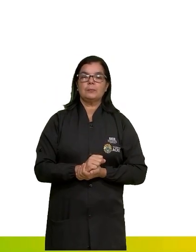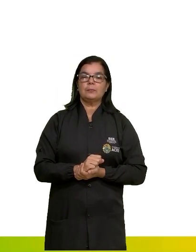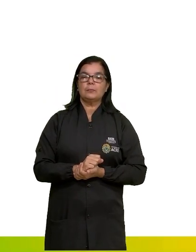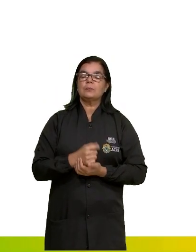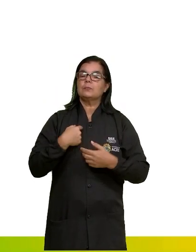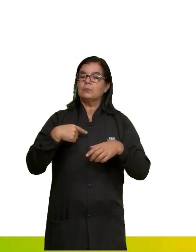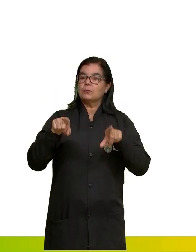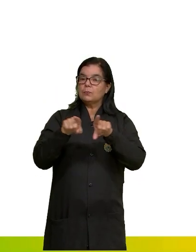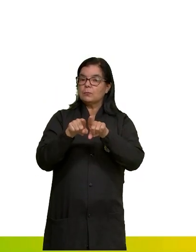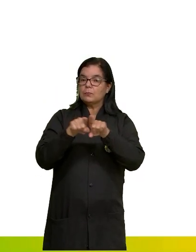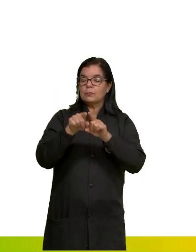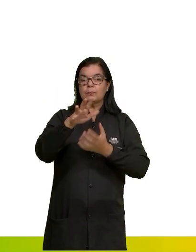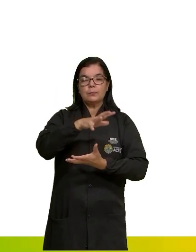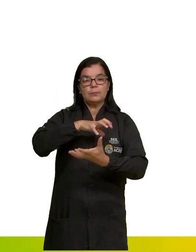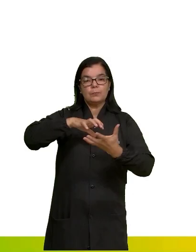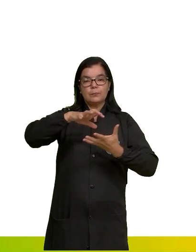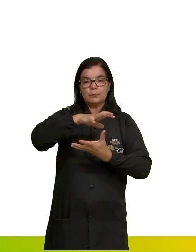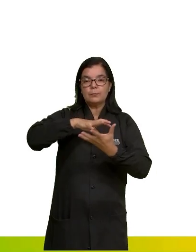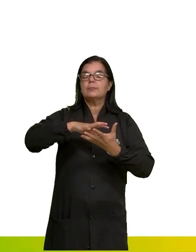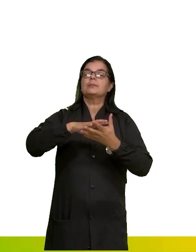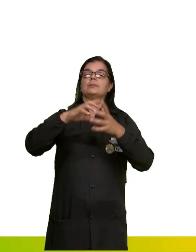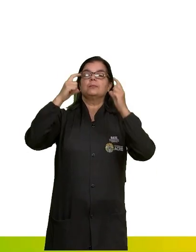e cosmologia grega,